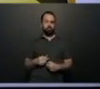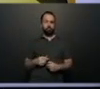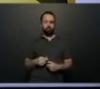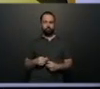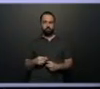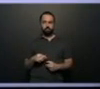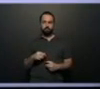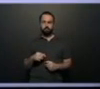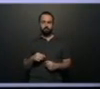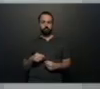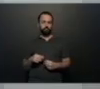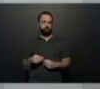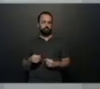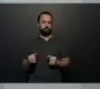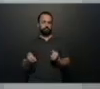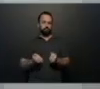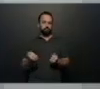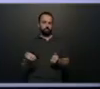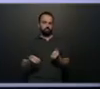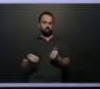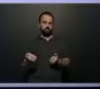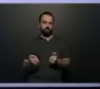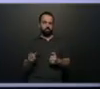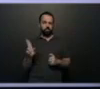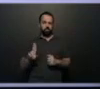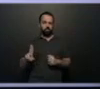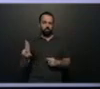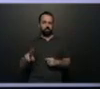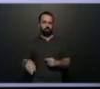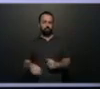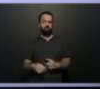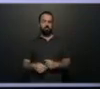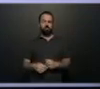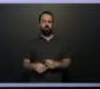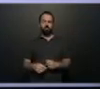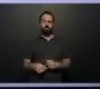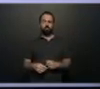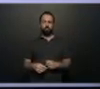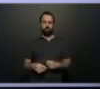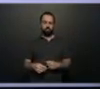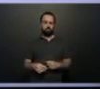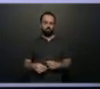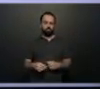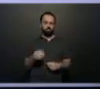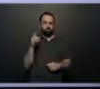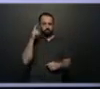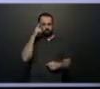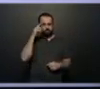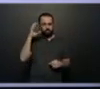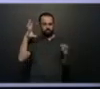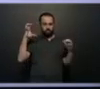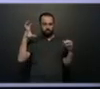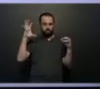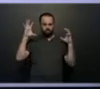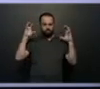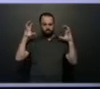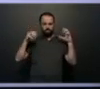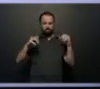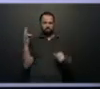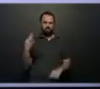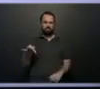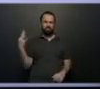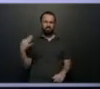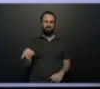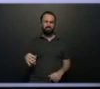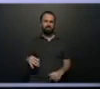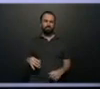dos combustíveis usados nos automóveis. Apareceu uma dor de cabeça. Aguente